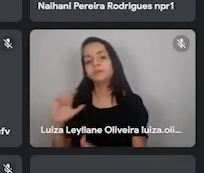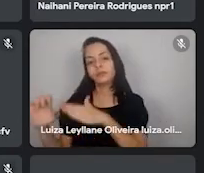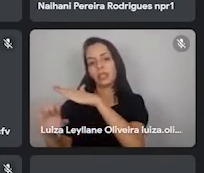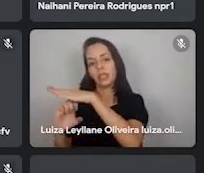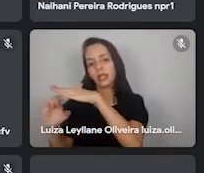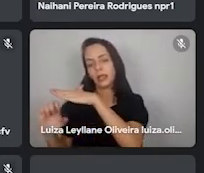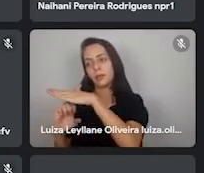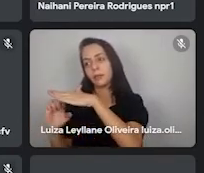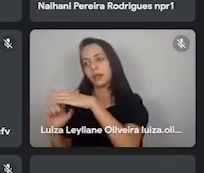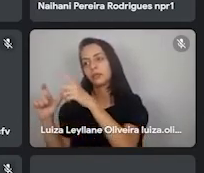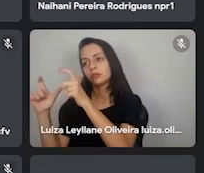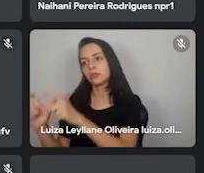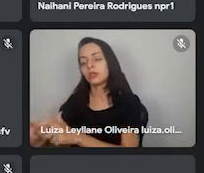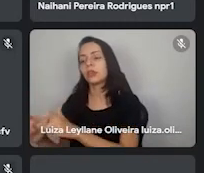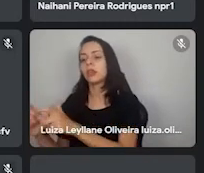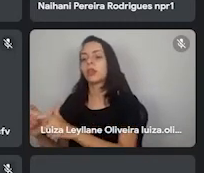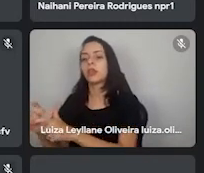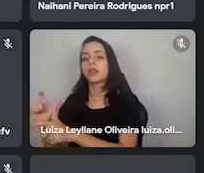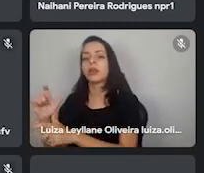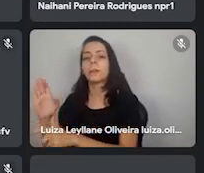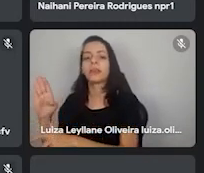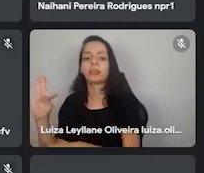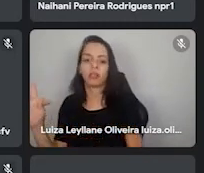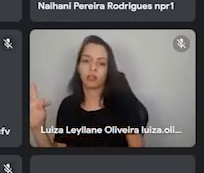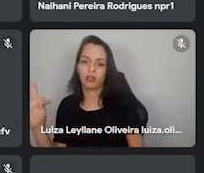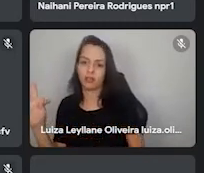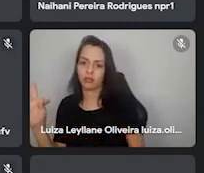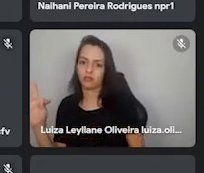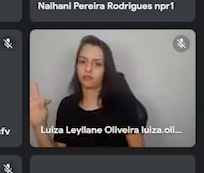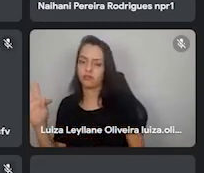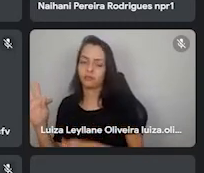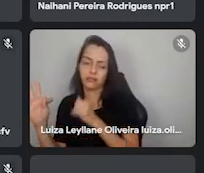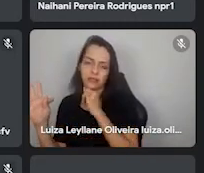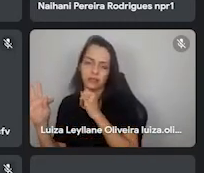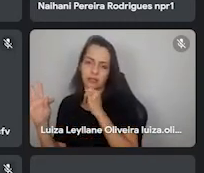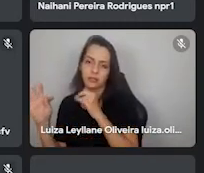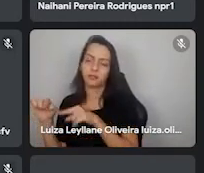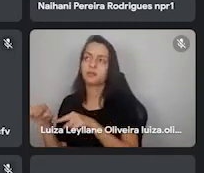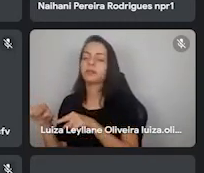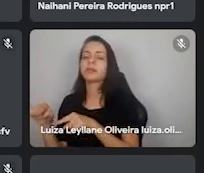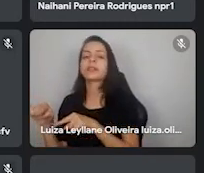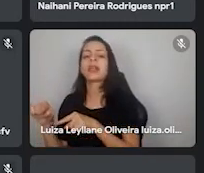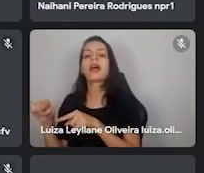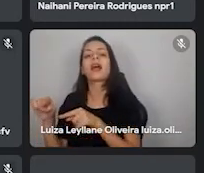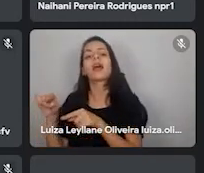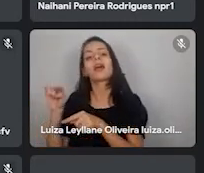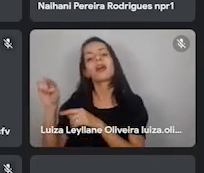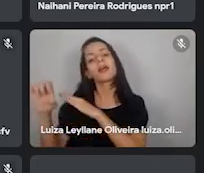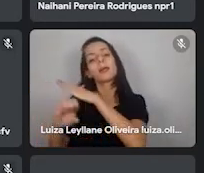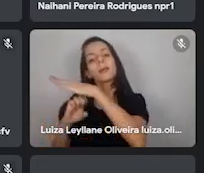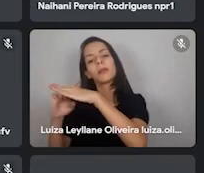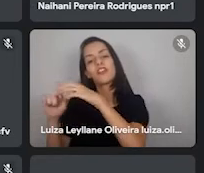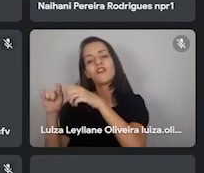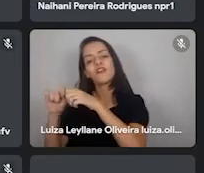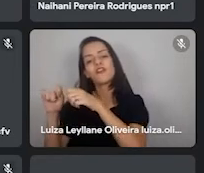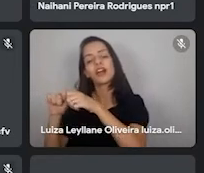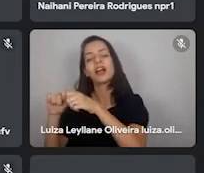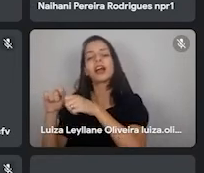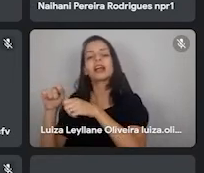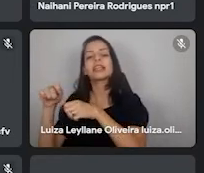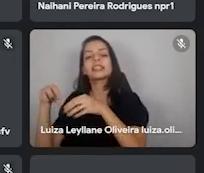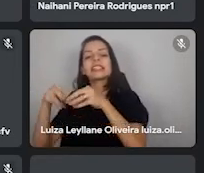BT, a parte consumidora, e você pegar, por exemplo, a fábrica de cimento, a Novo